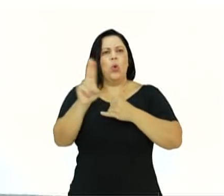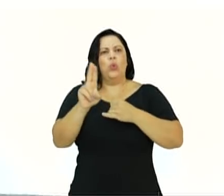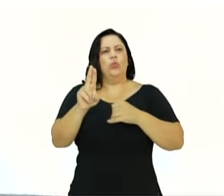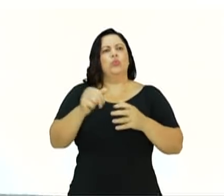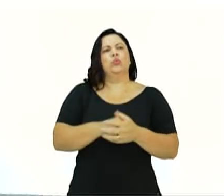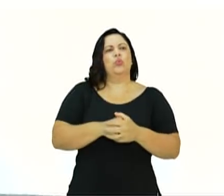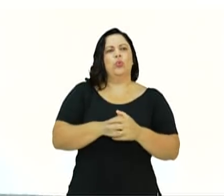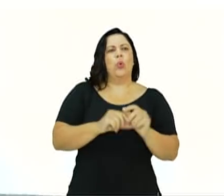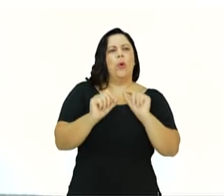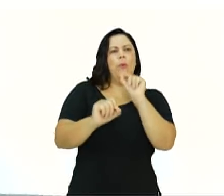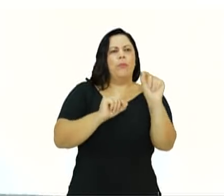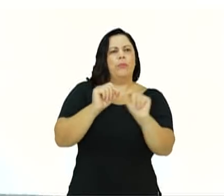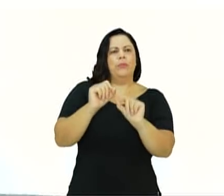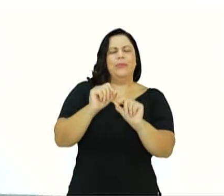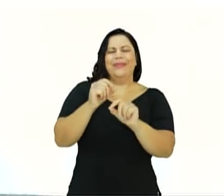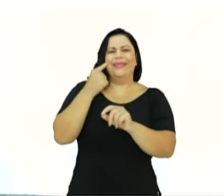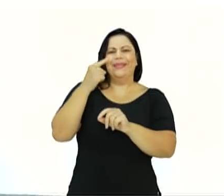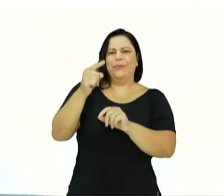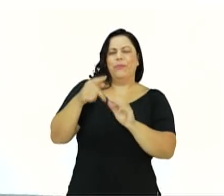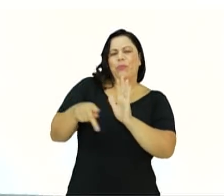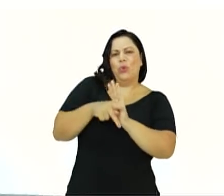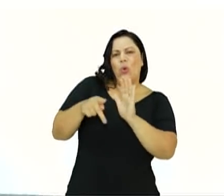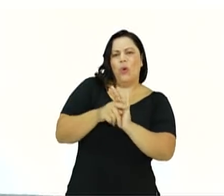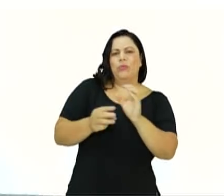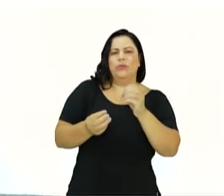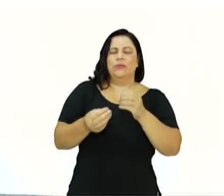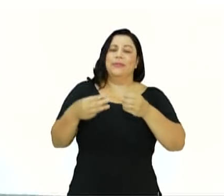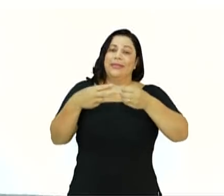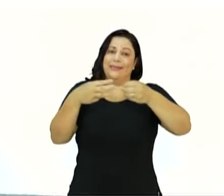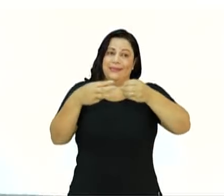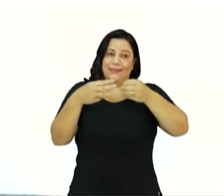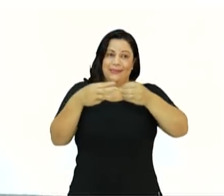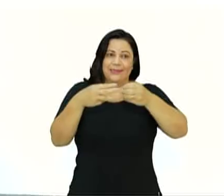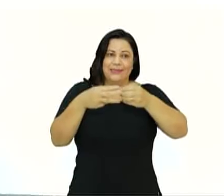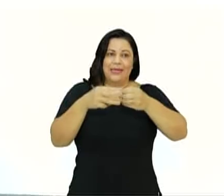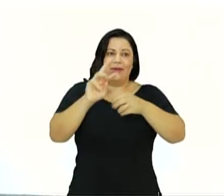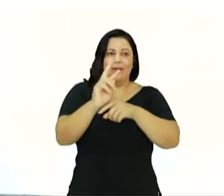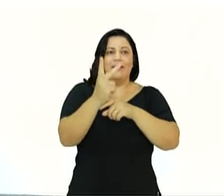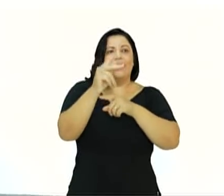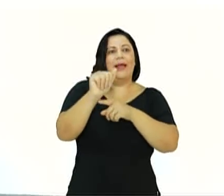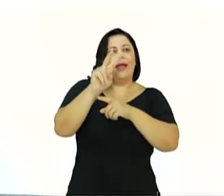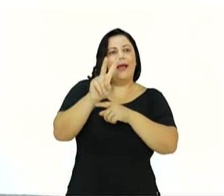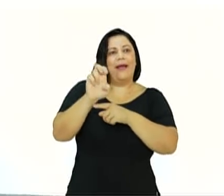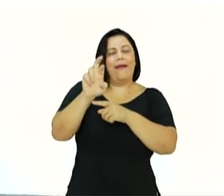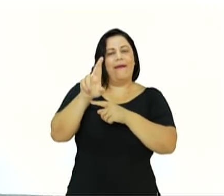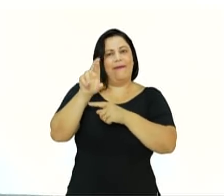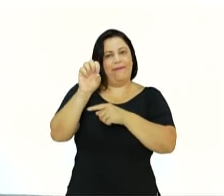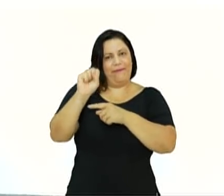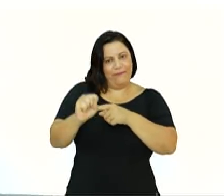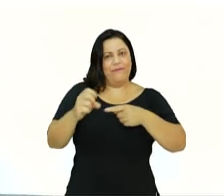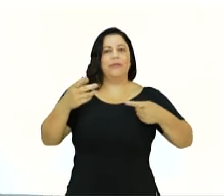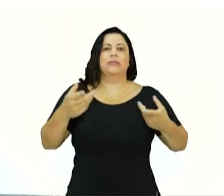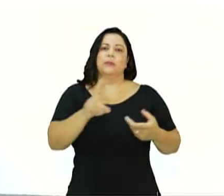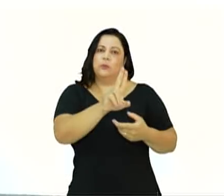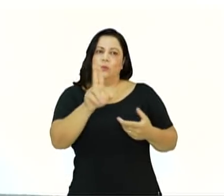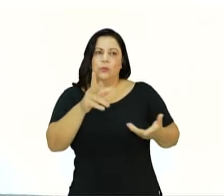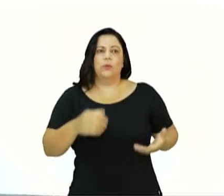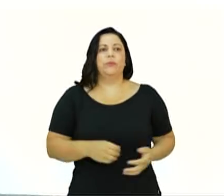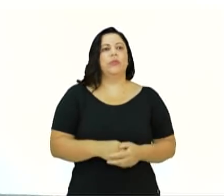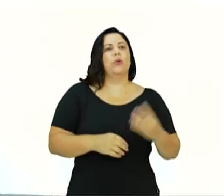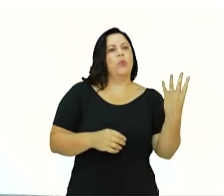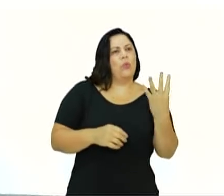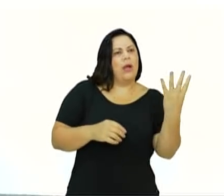pela nutrição das células. 4. A abundância de glândulas mucosas, nervos e vasos